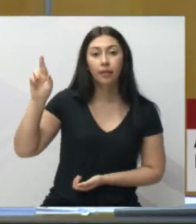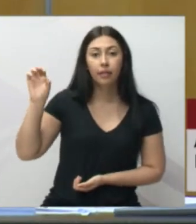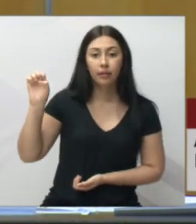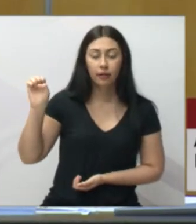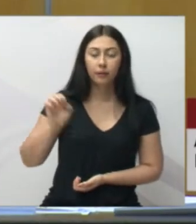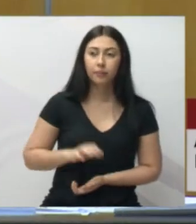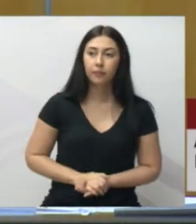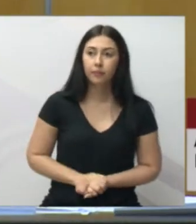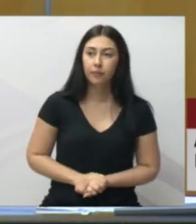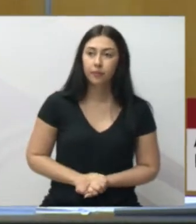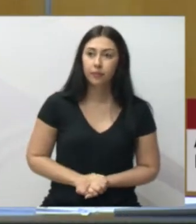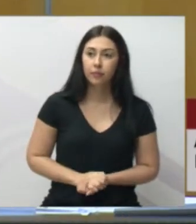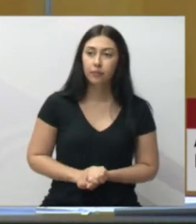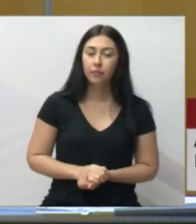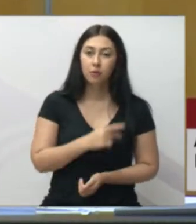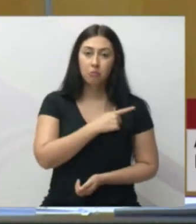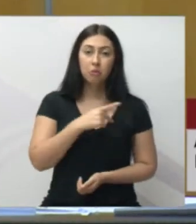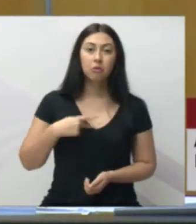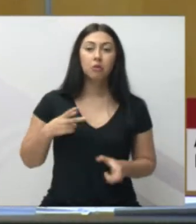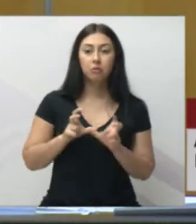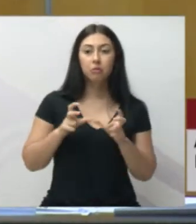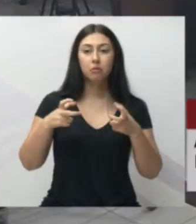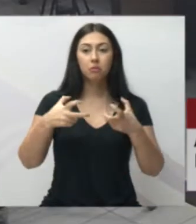Municipal de Jacareí.